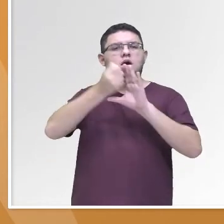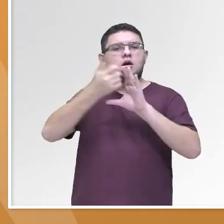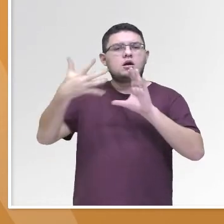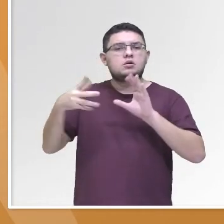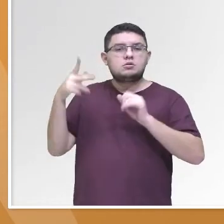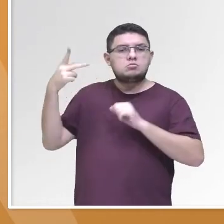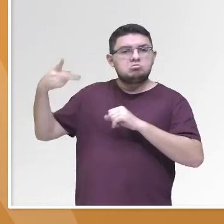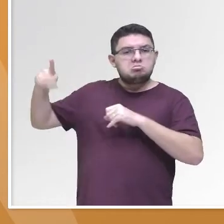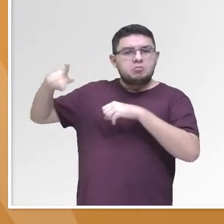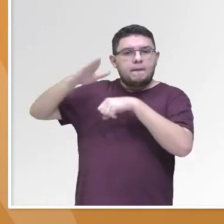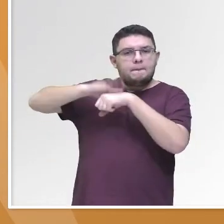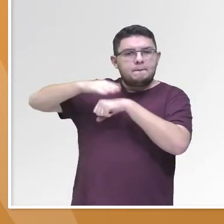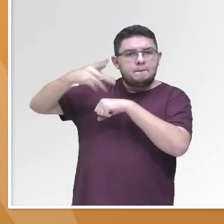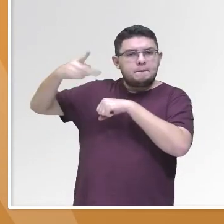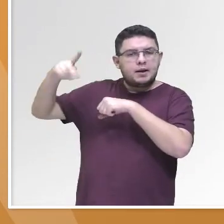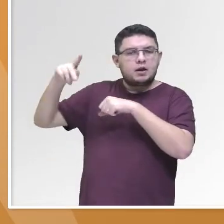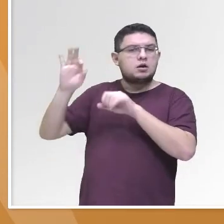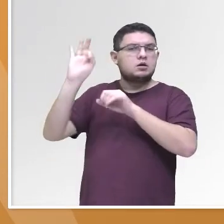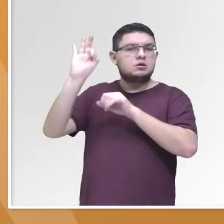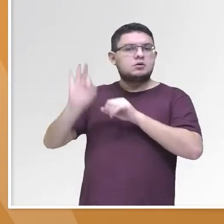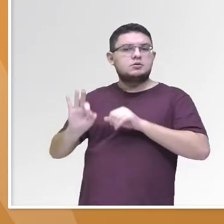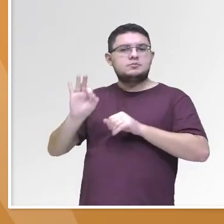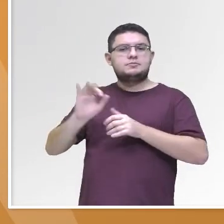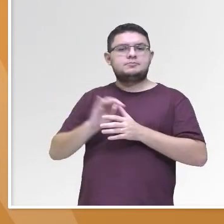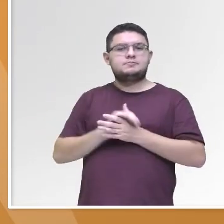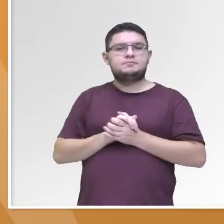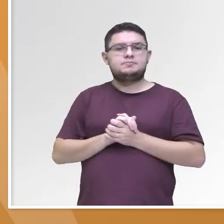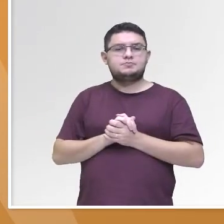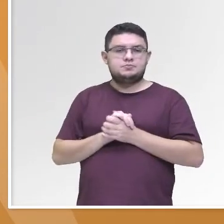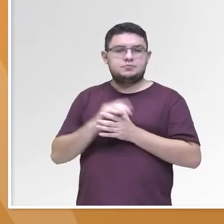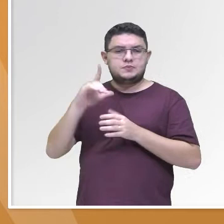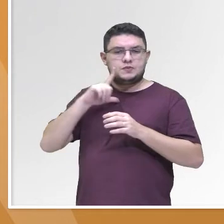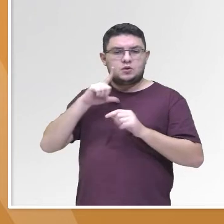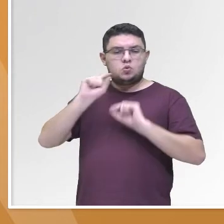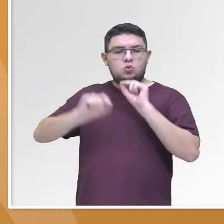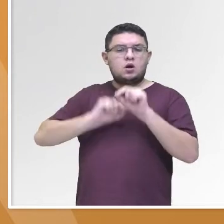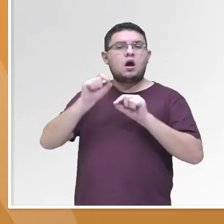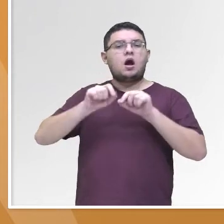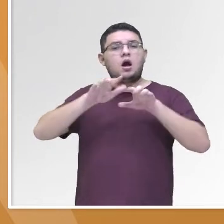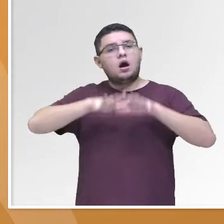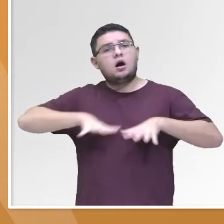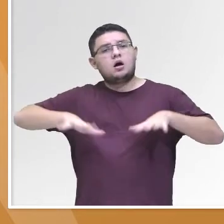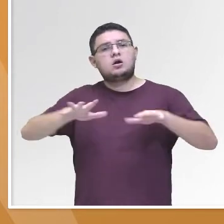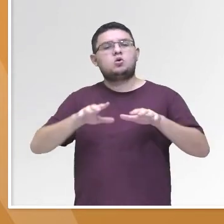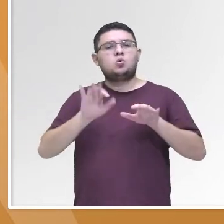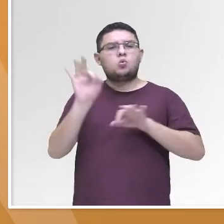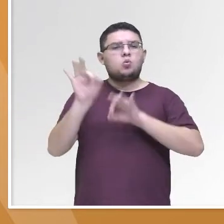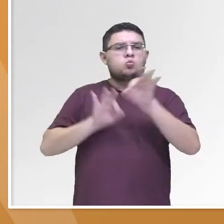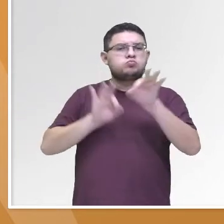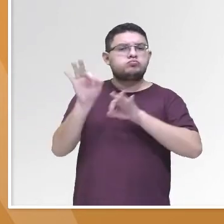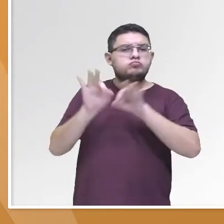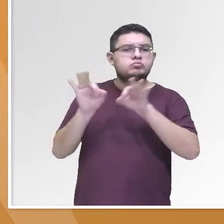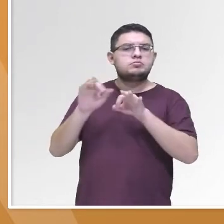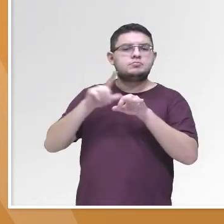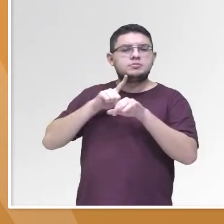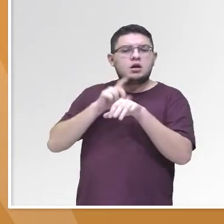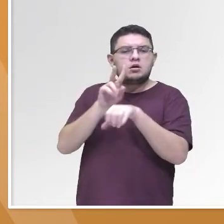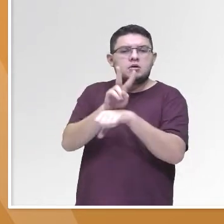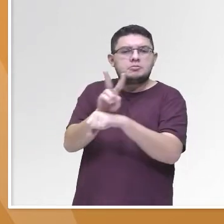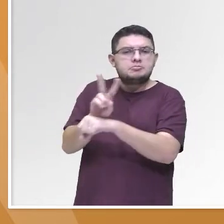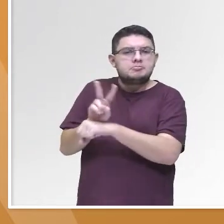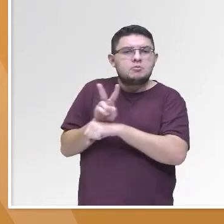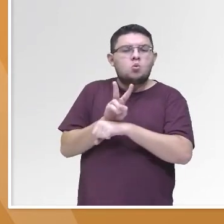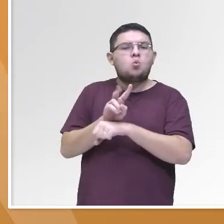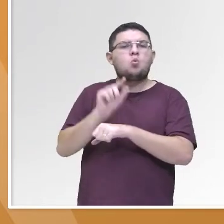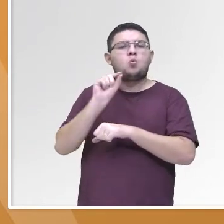diferenciar aqui nessa área, onde é construído um aterro sanitário. Temos também o tratamento do chorume, né? É